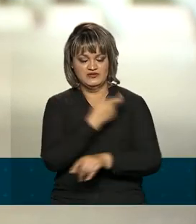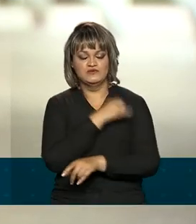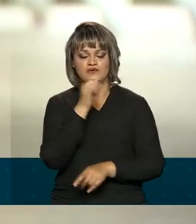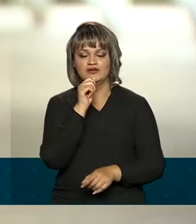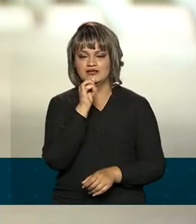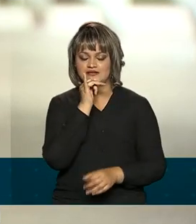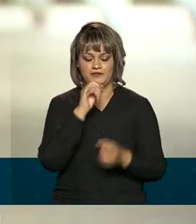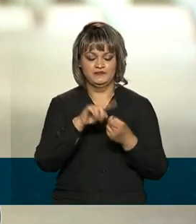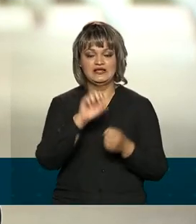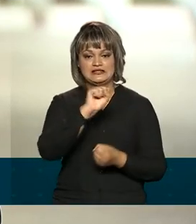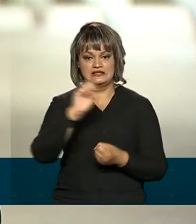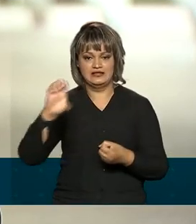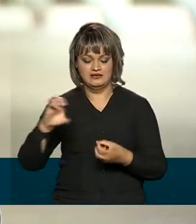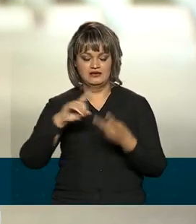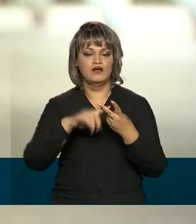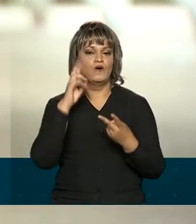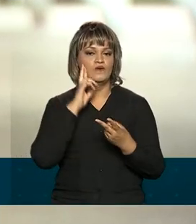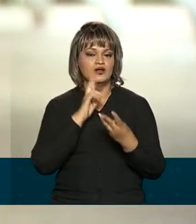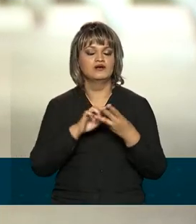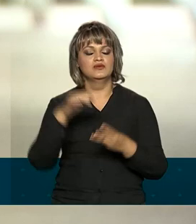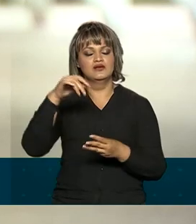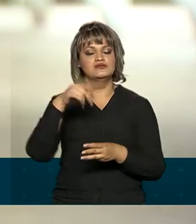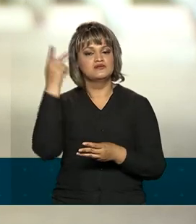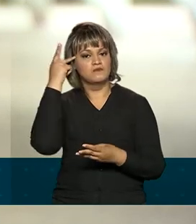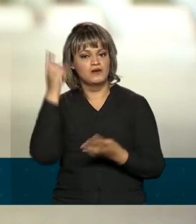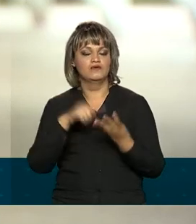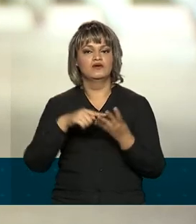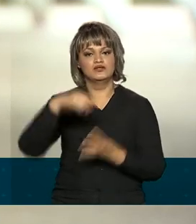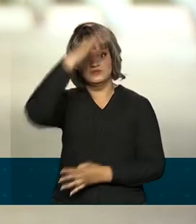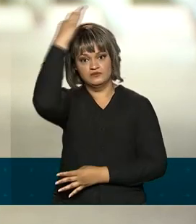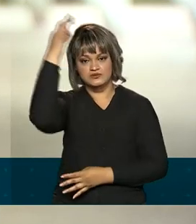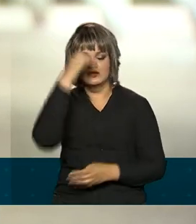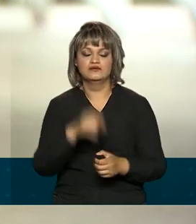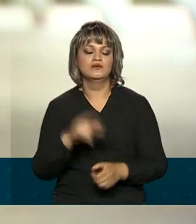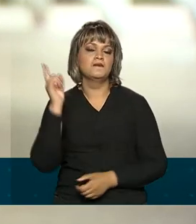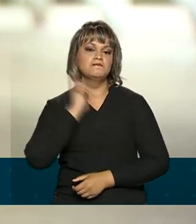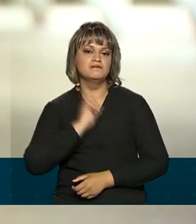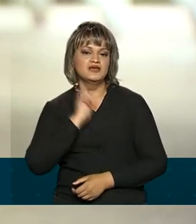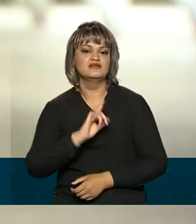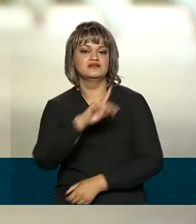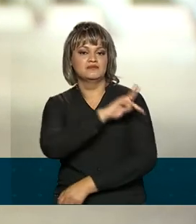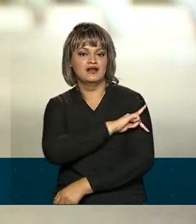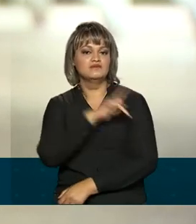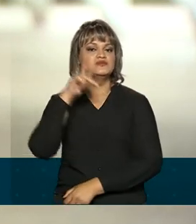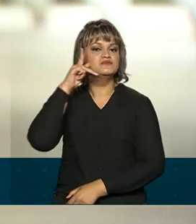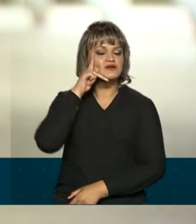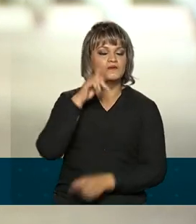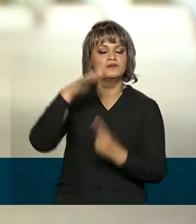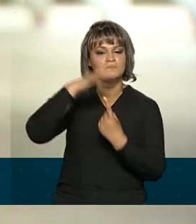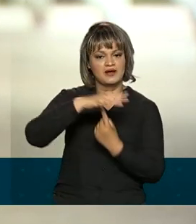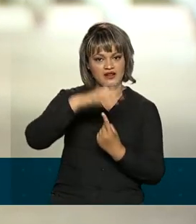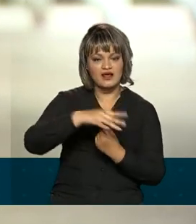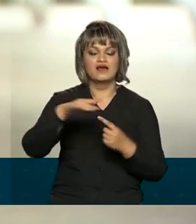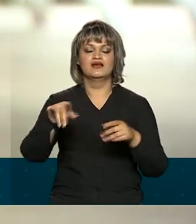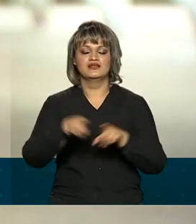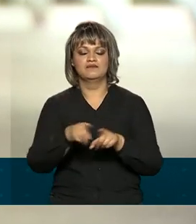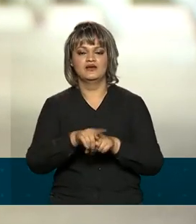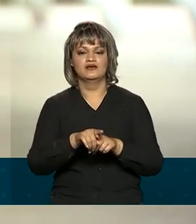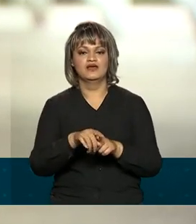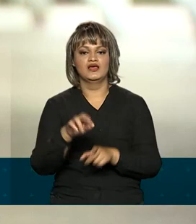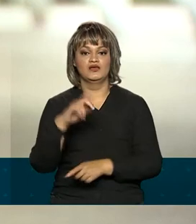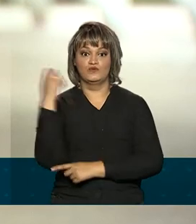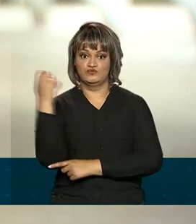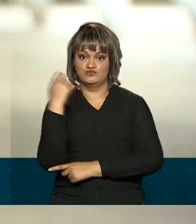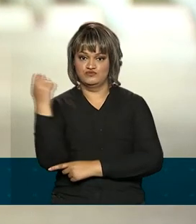Santa Catarina, Roraima, São Paulo, Espírito Santo, Minas Gerais, Paraíba, Piauí, Paraná e também o Rio Grande